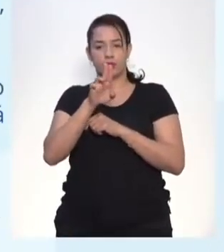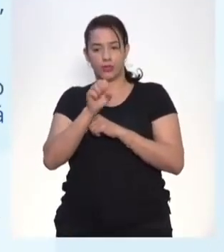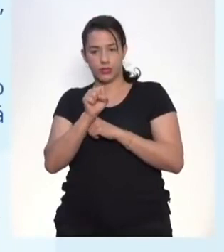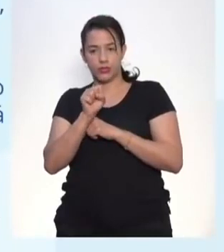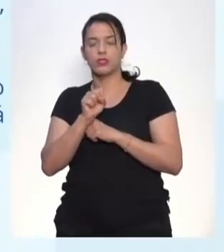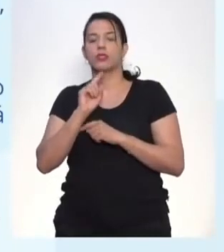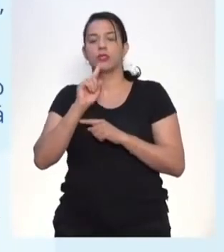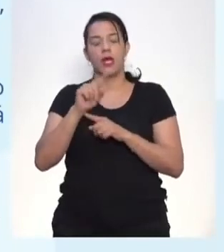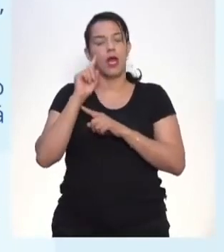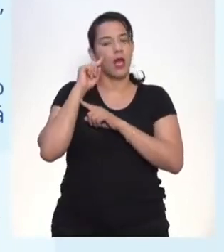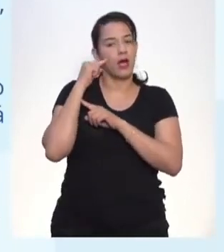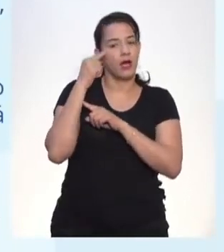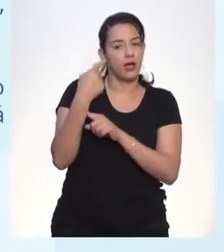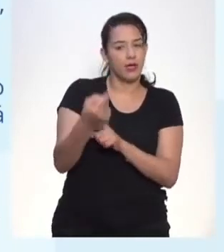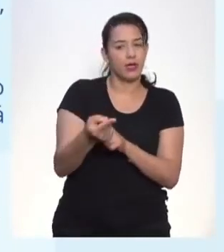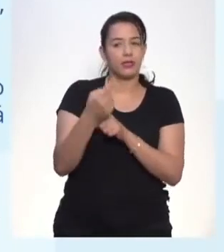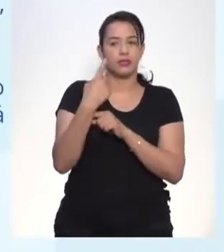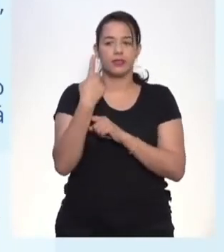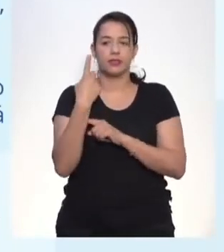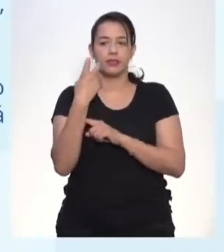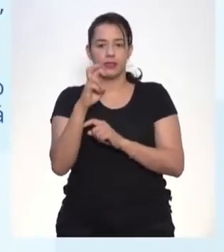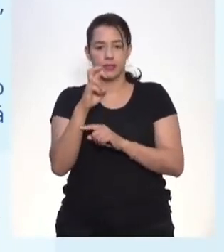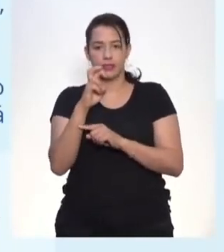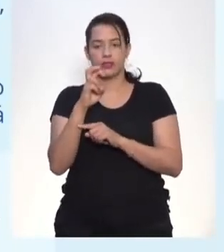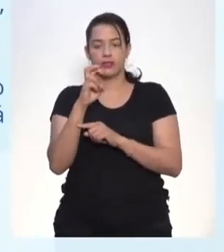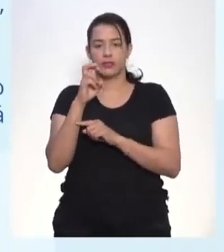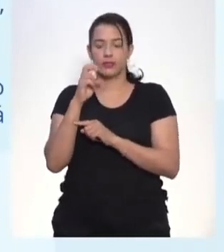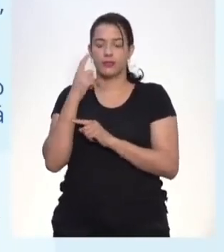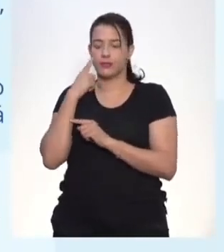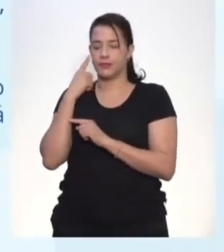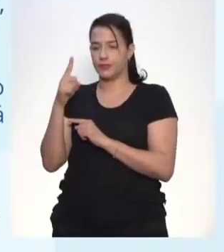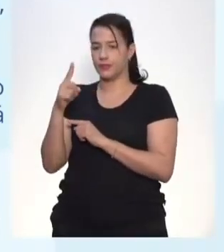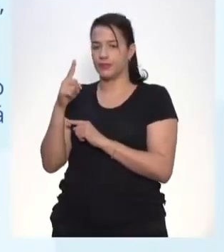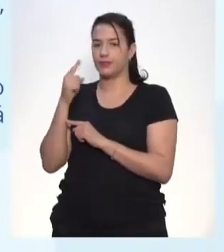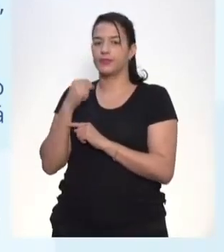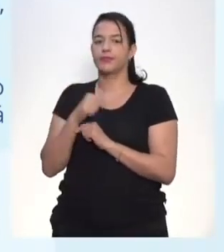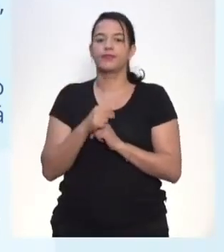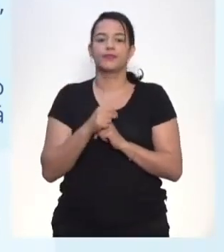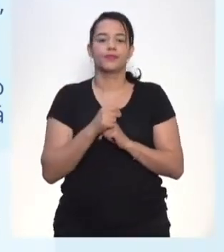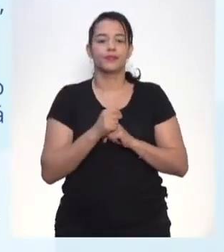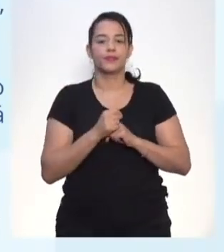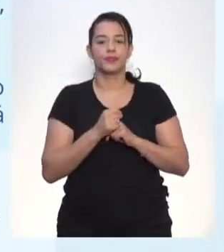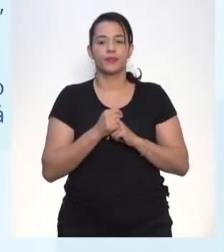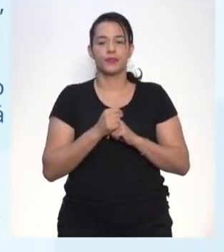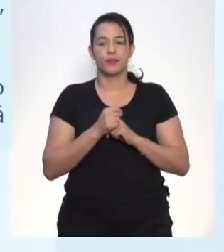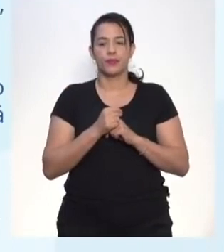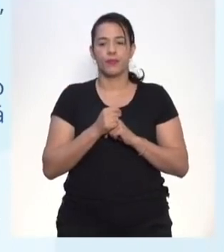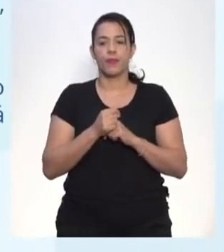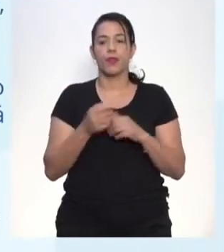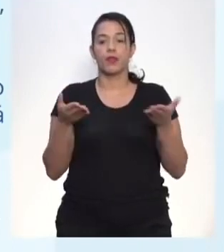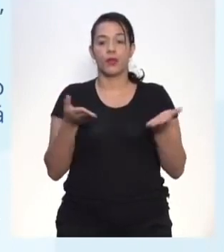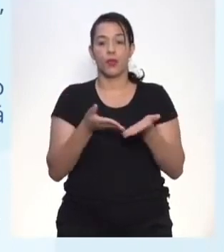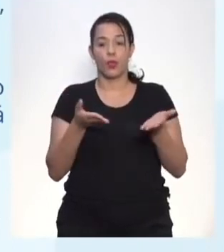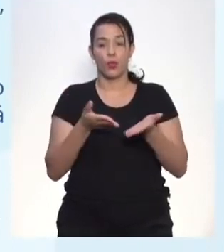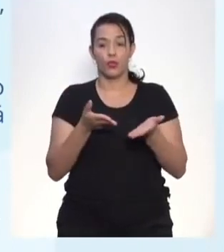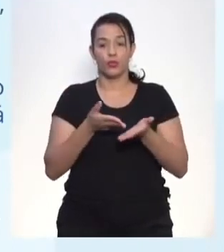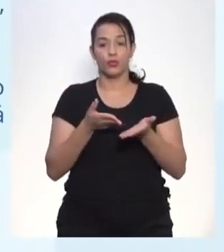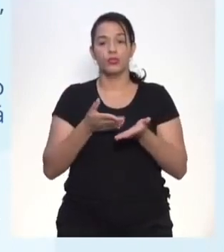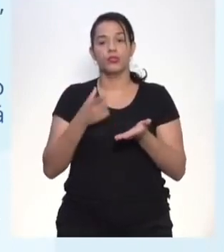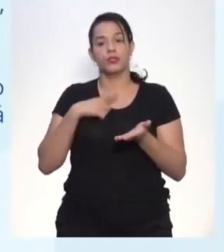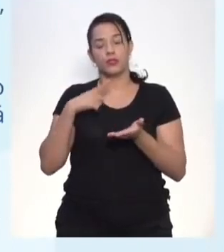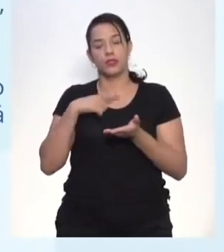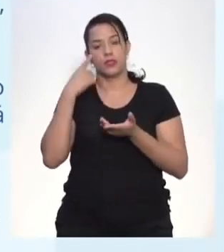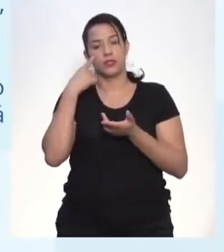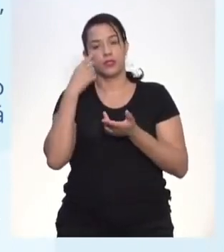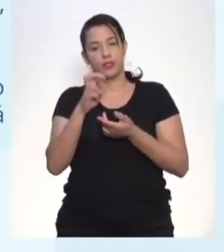cada 15 dias. Então, ele vai 15 dias, pensando do primeiro, né? Então, foi hoje, ele vem a 15